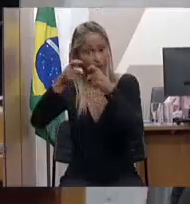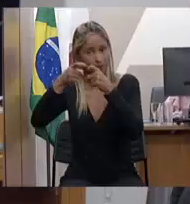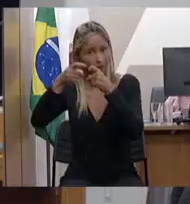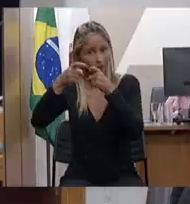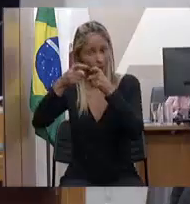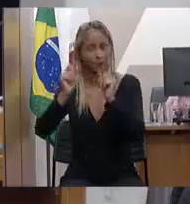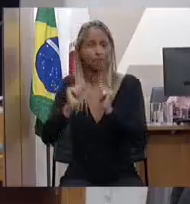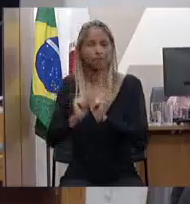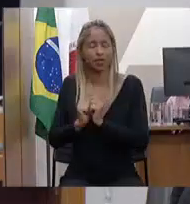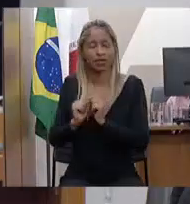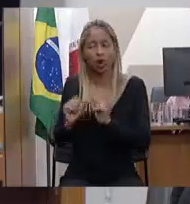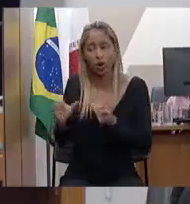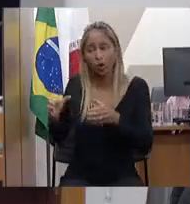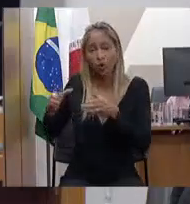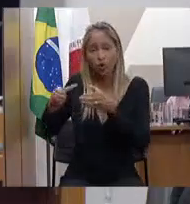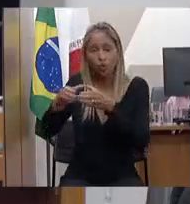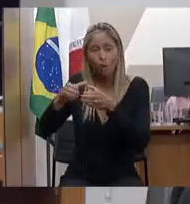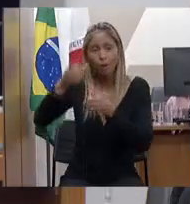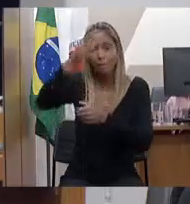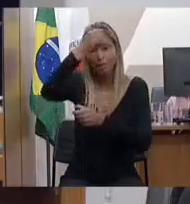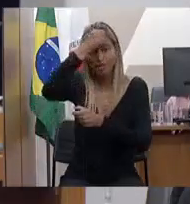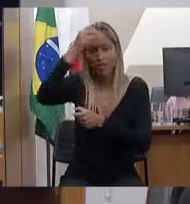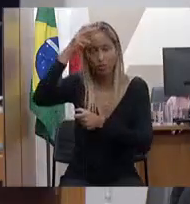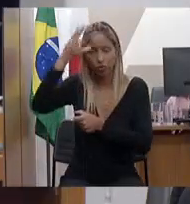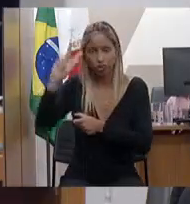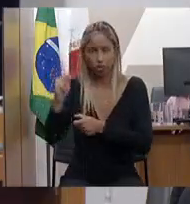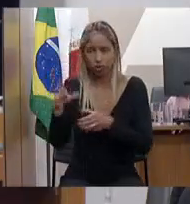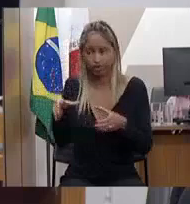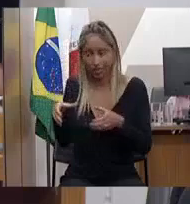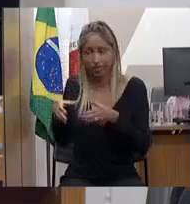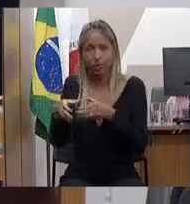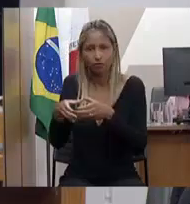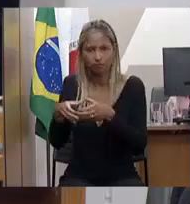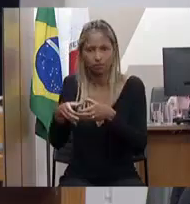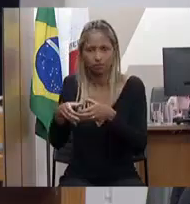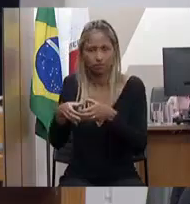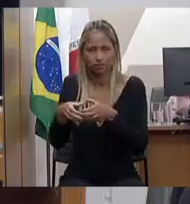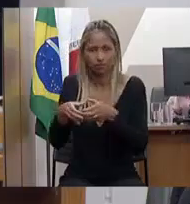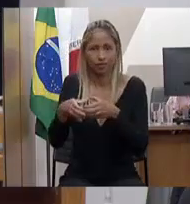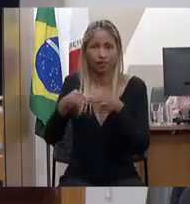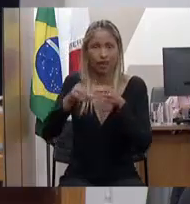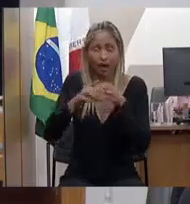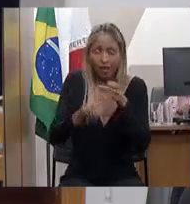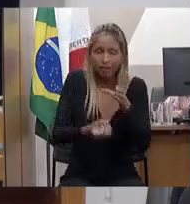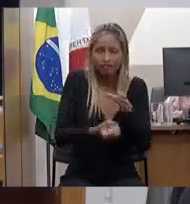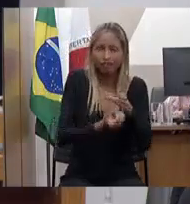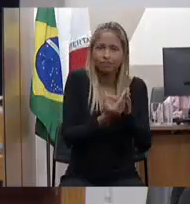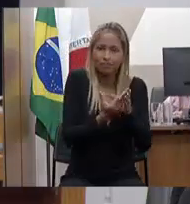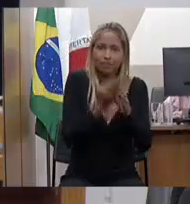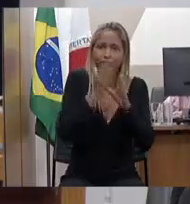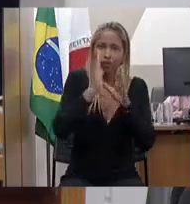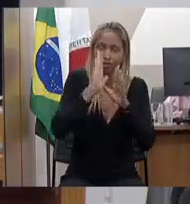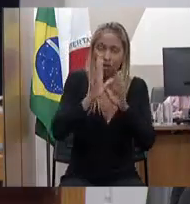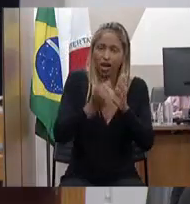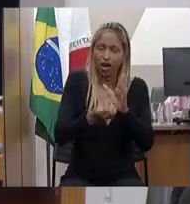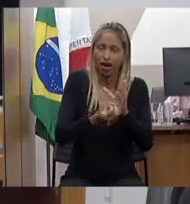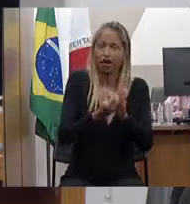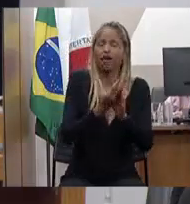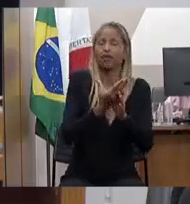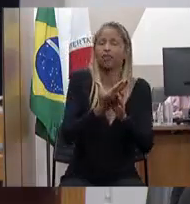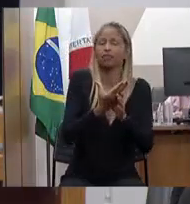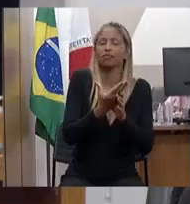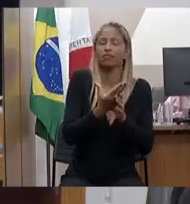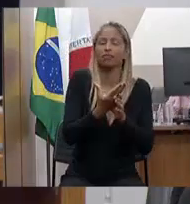com a prefeitura de Belo Horizonte e nesse nascedouro ele já nasceu com